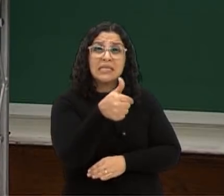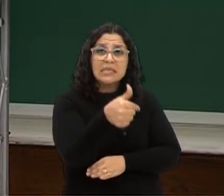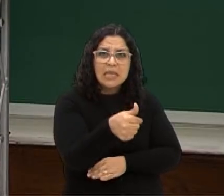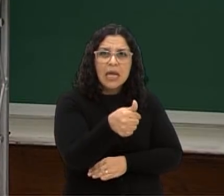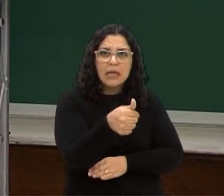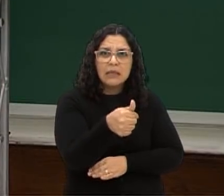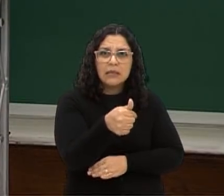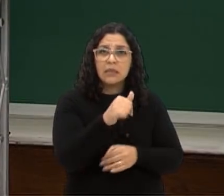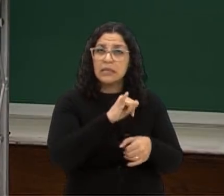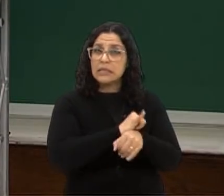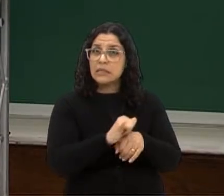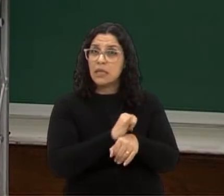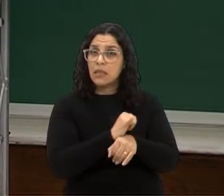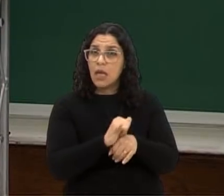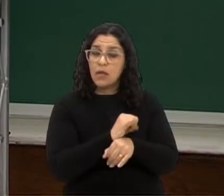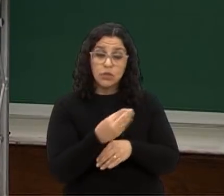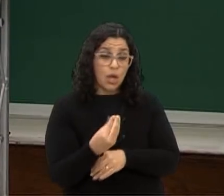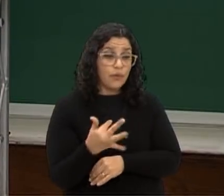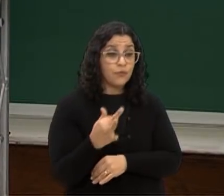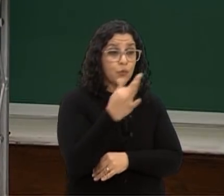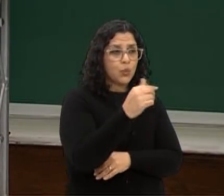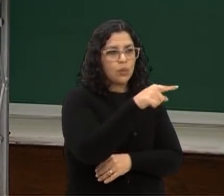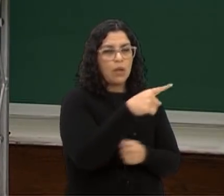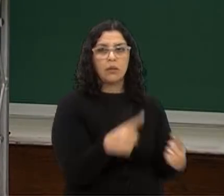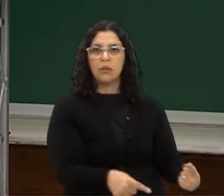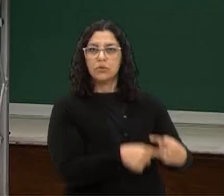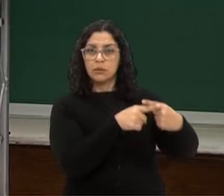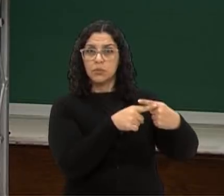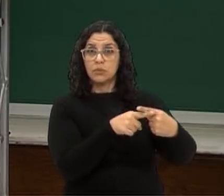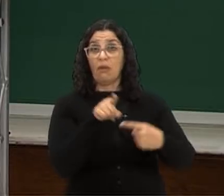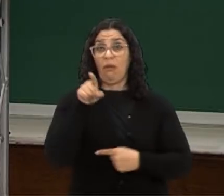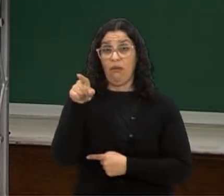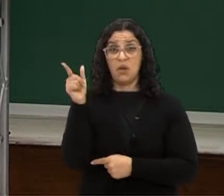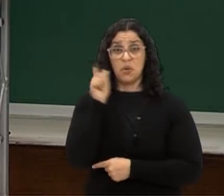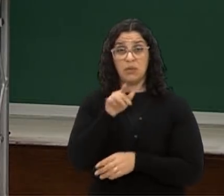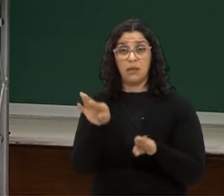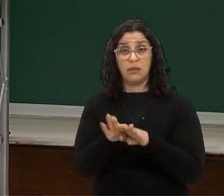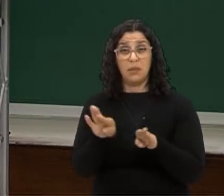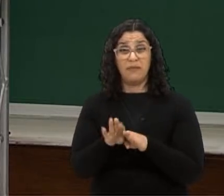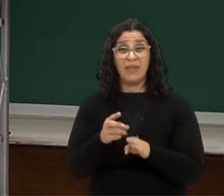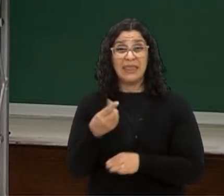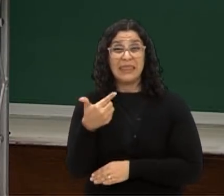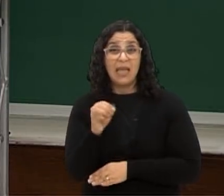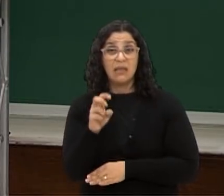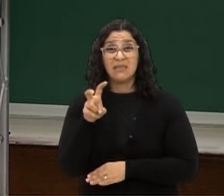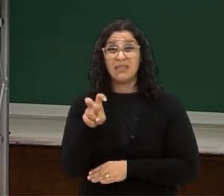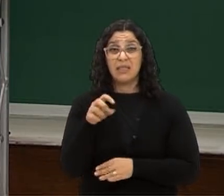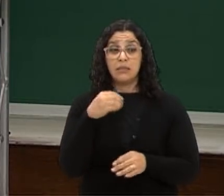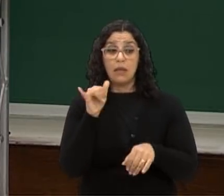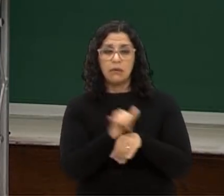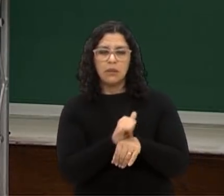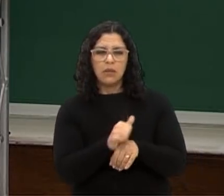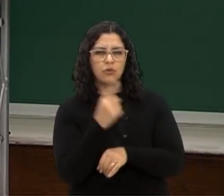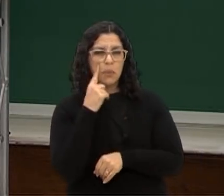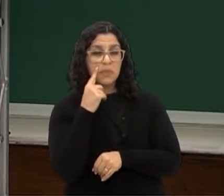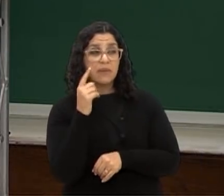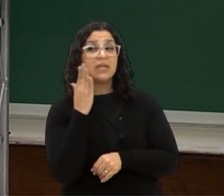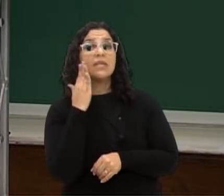7 jogadas futuras do seu adversário. O Kasparov ele conseguia ver entre 10 e 15 jogadas. Então,